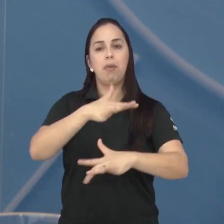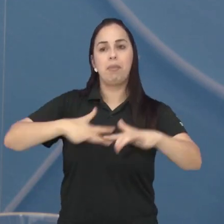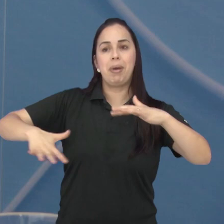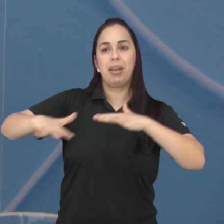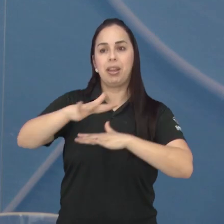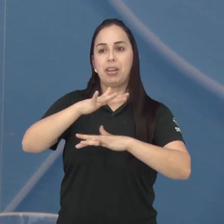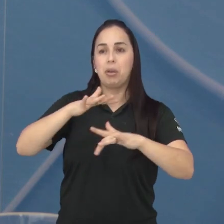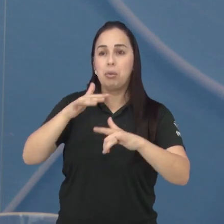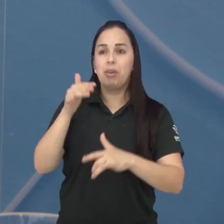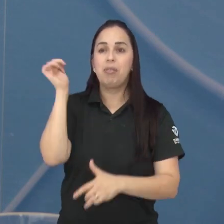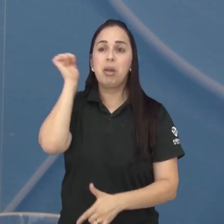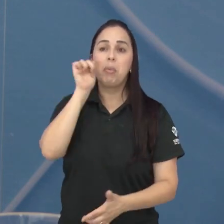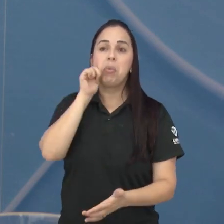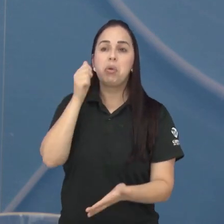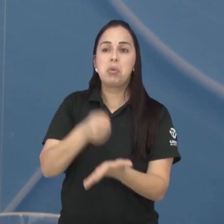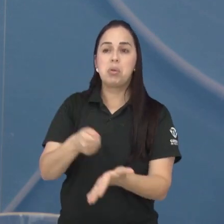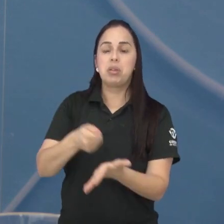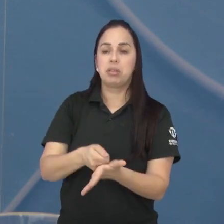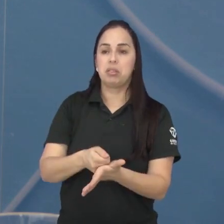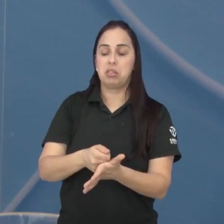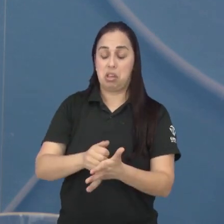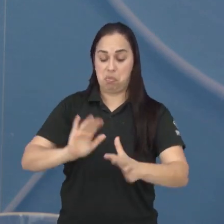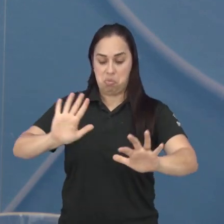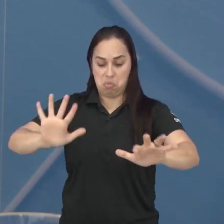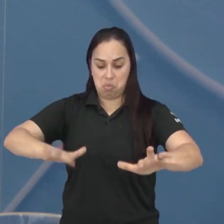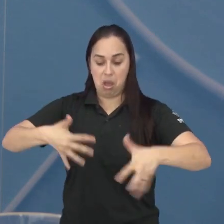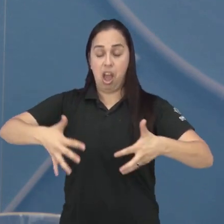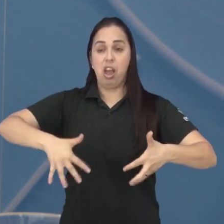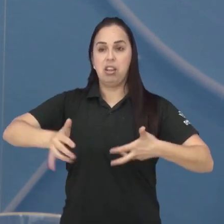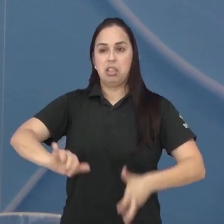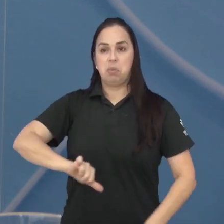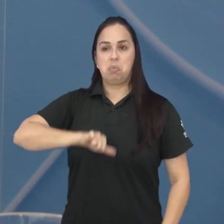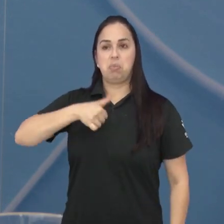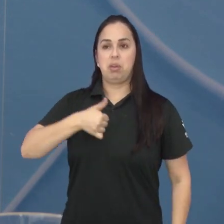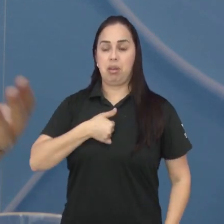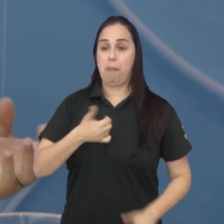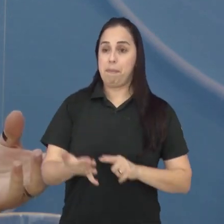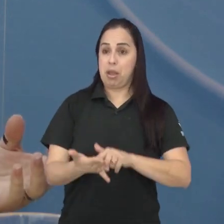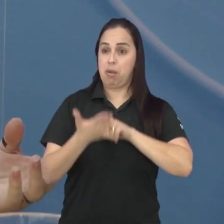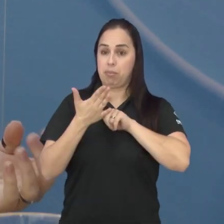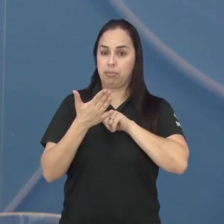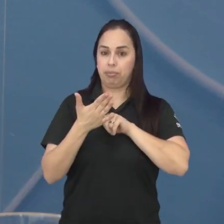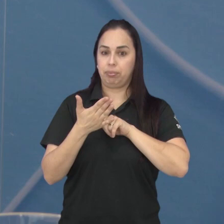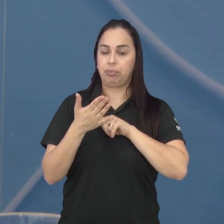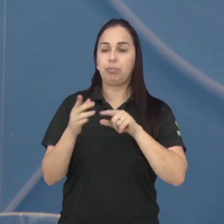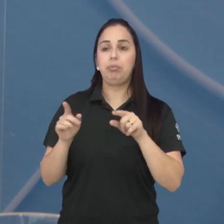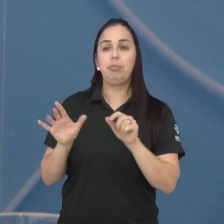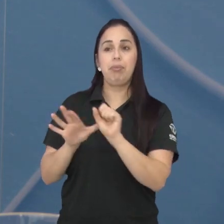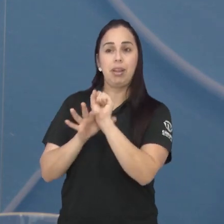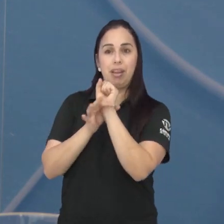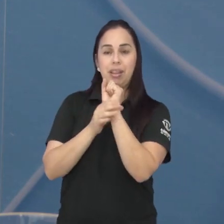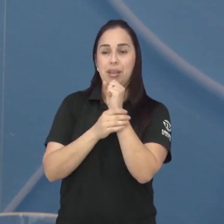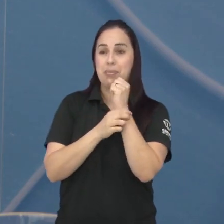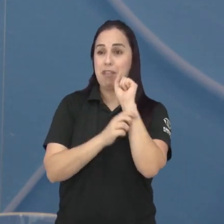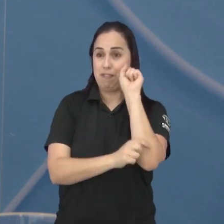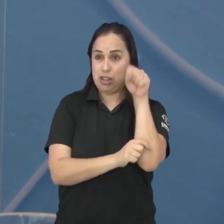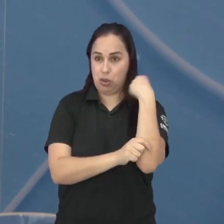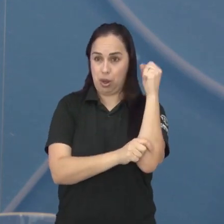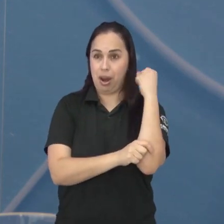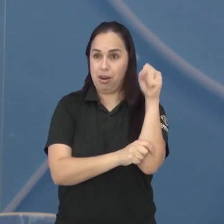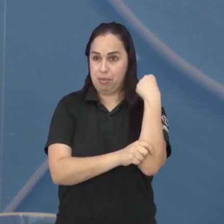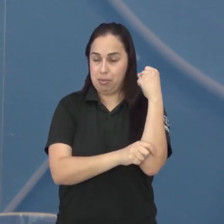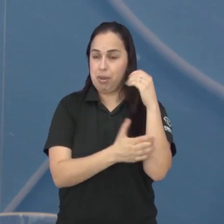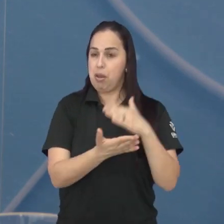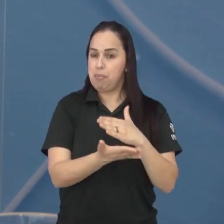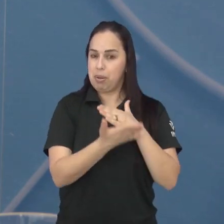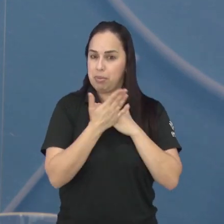São José. E foi o que me levantou e me mostrou. Inclusive, assim, minha fisioterapeuta me ajudou,